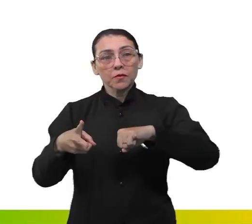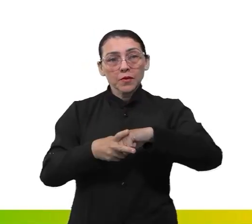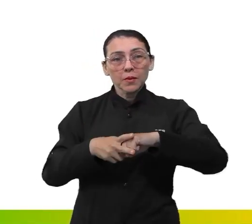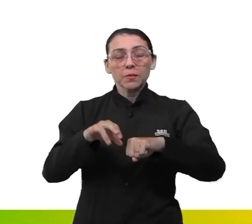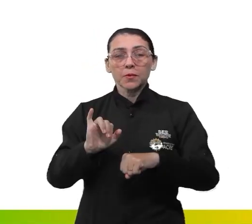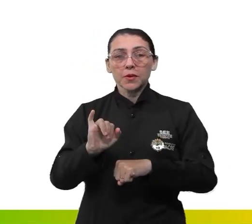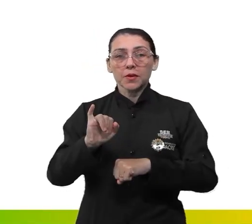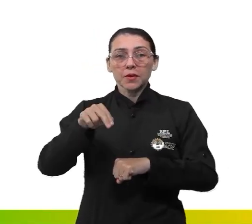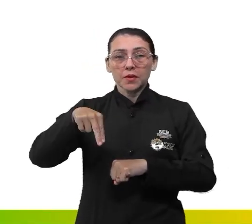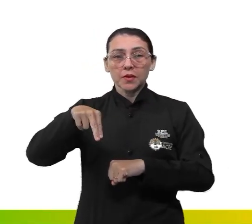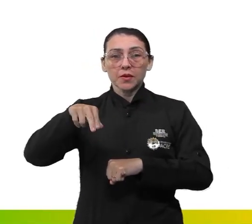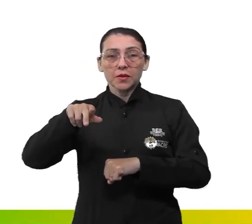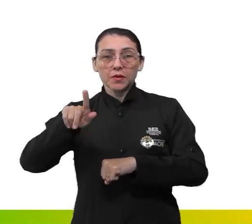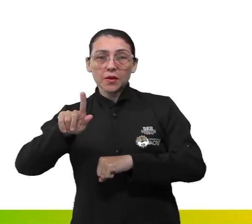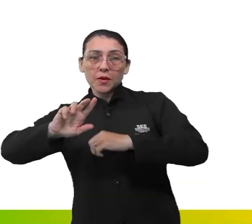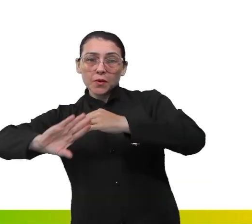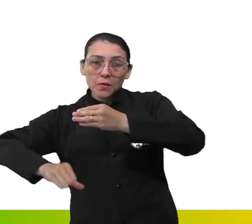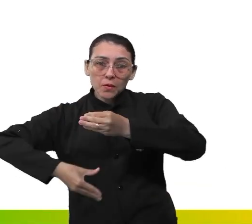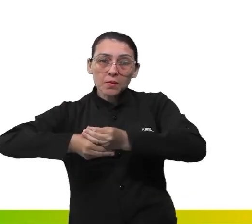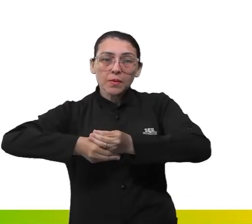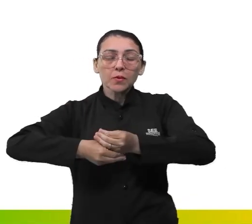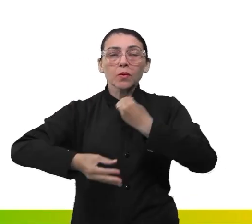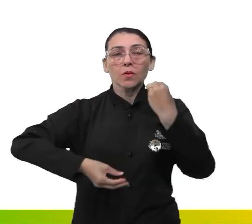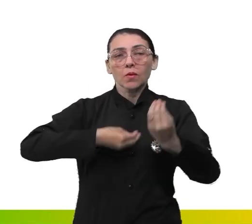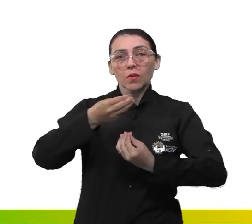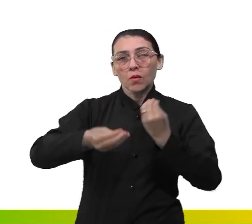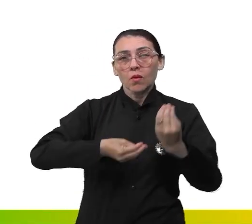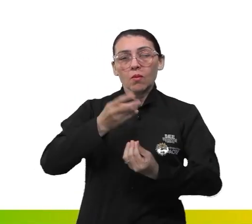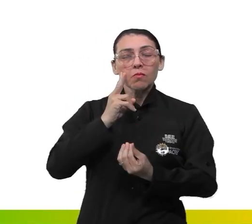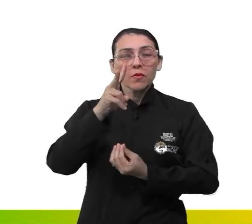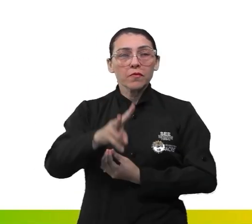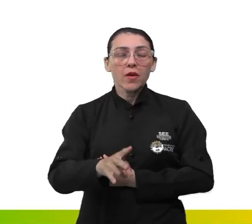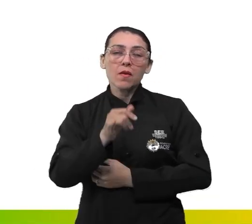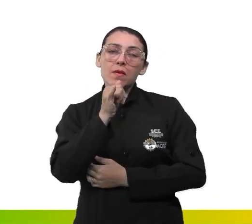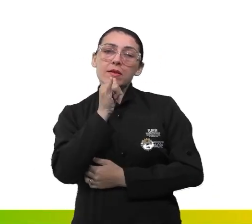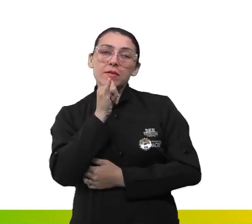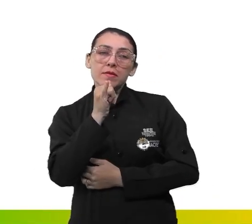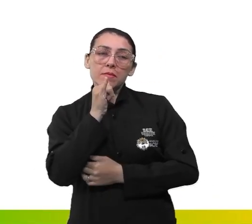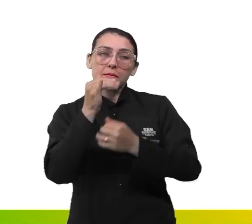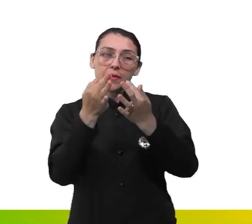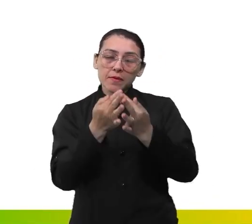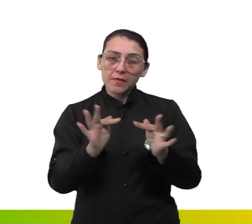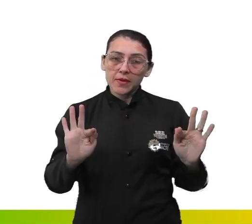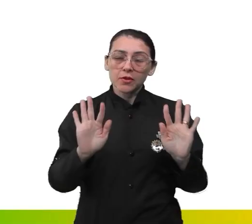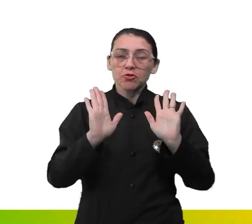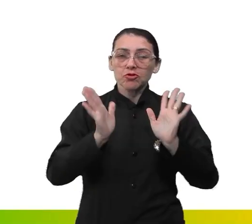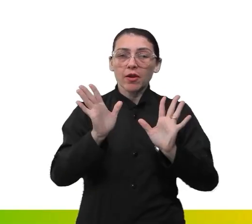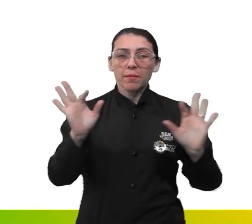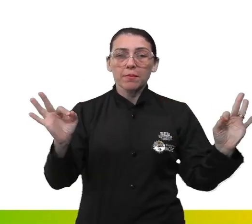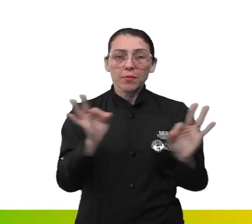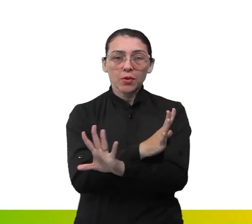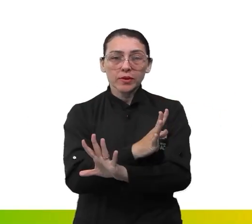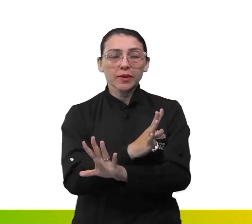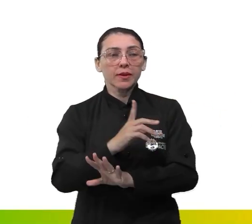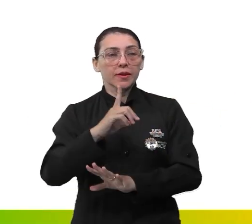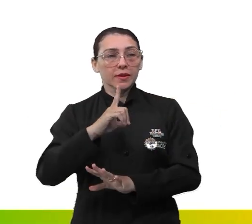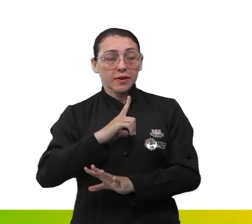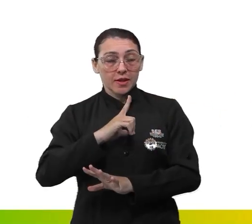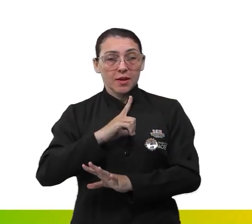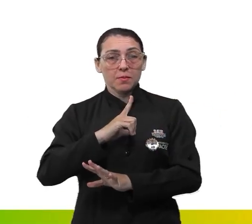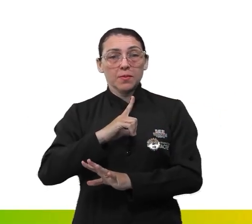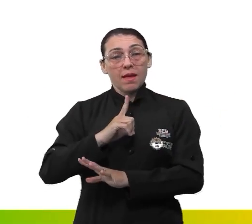e o complemento. De que forma nós podemos ver um exemplo dessa frase já construída? Nós temos